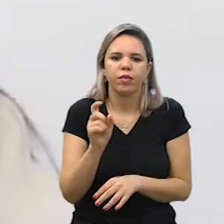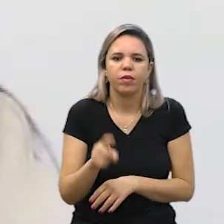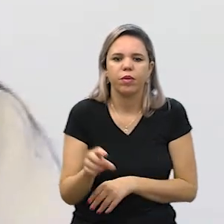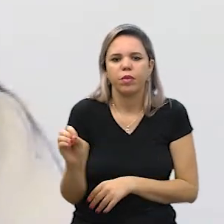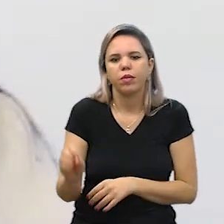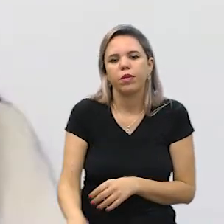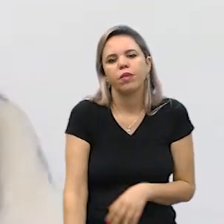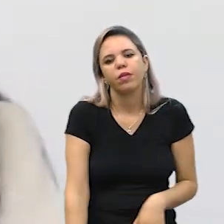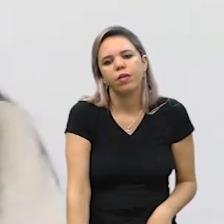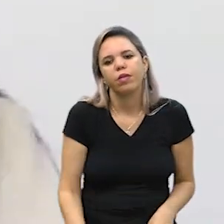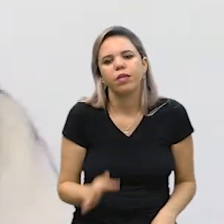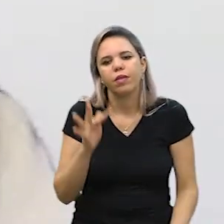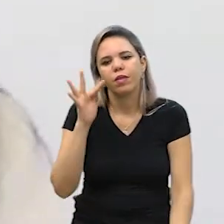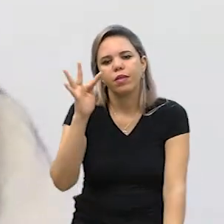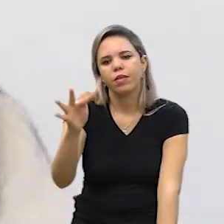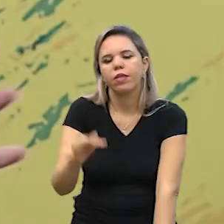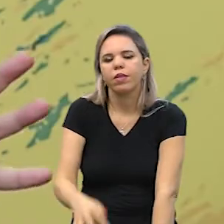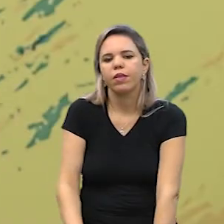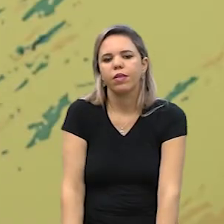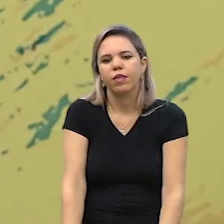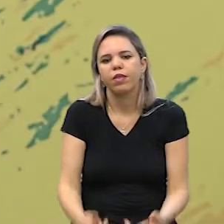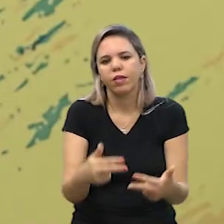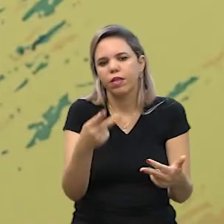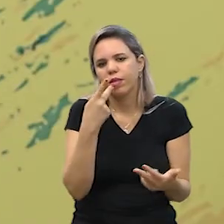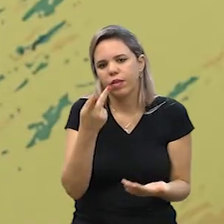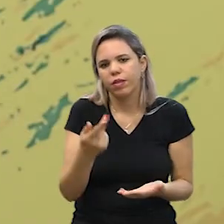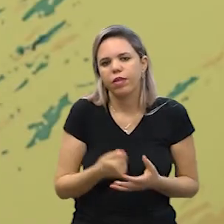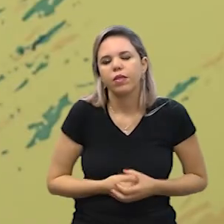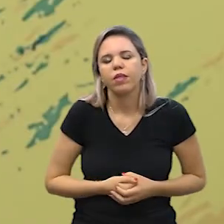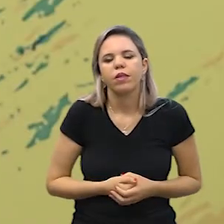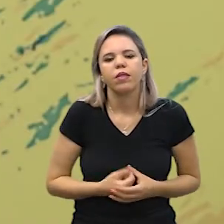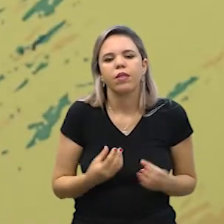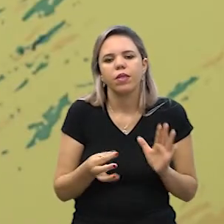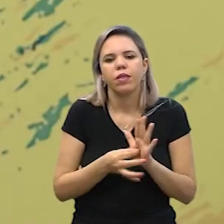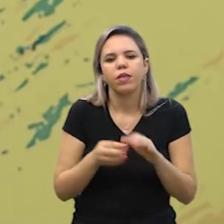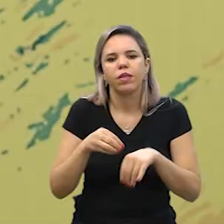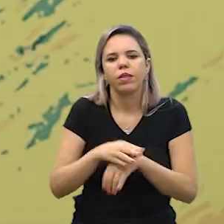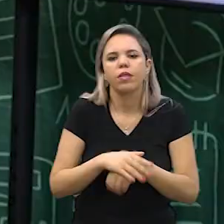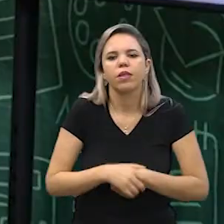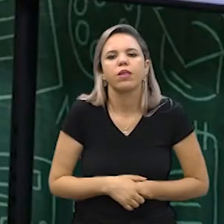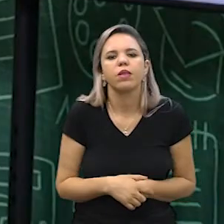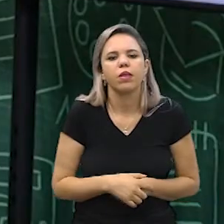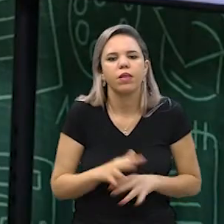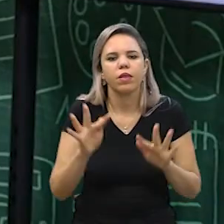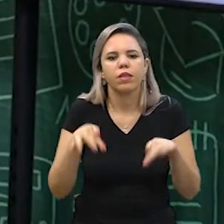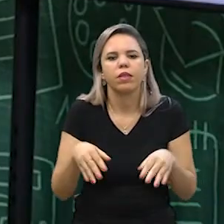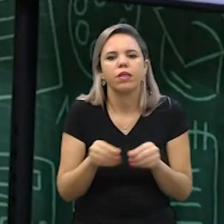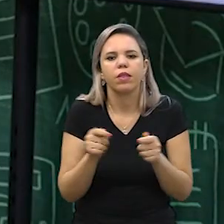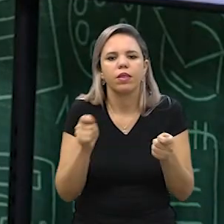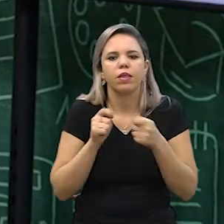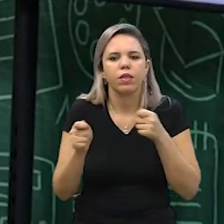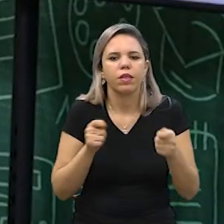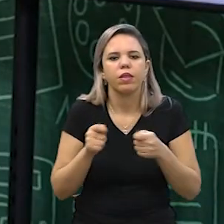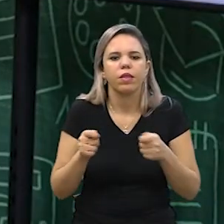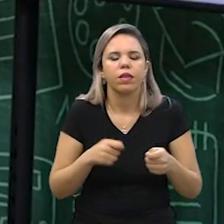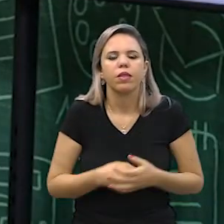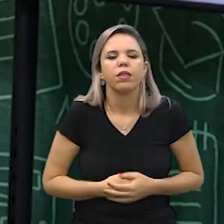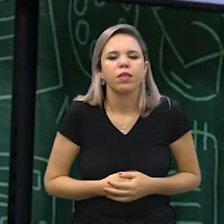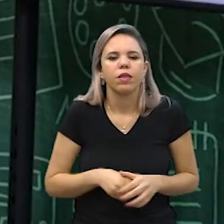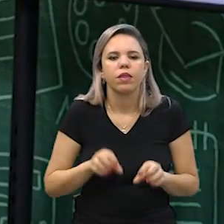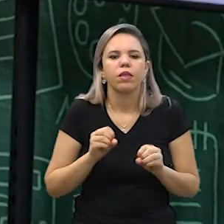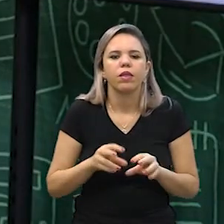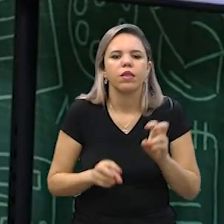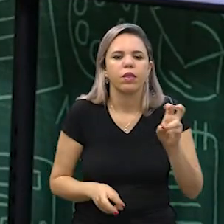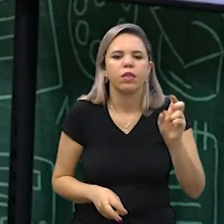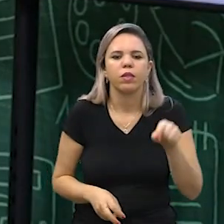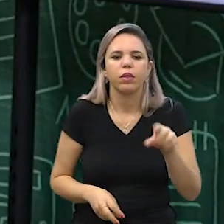5.0. Esse é o futuro. Mais alguma coisa que você queira colocar aqui para a gente encerrar a entrevista sobre